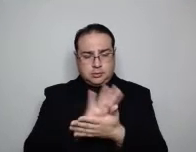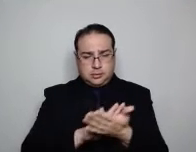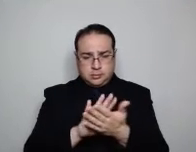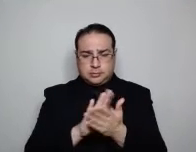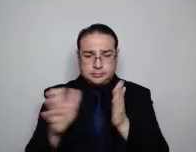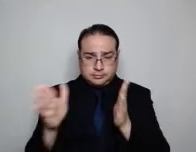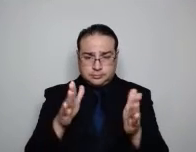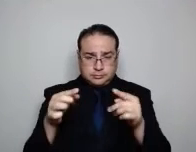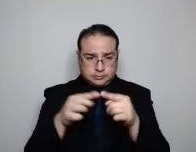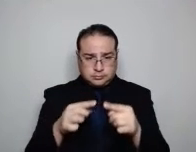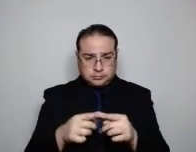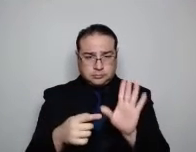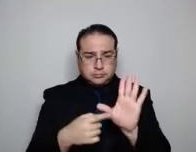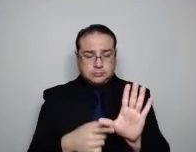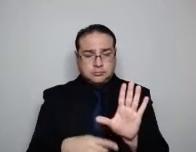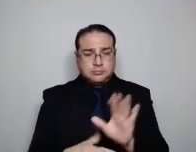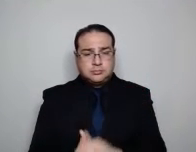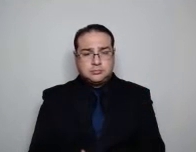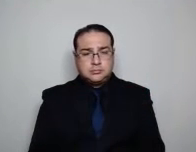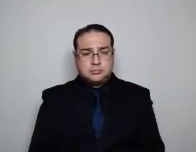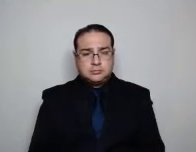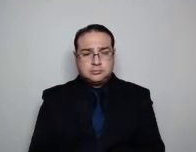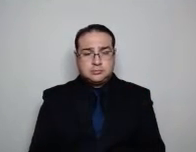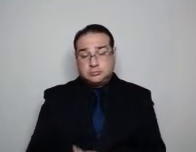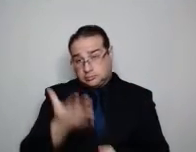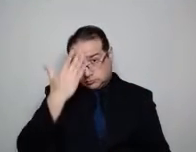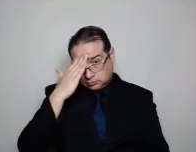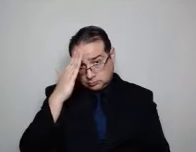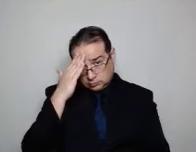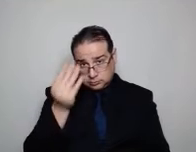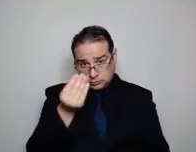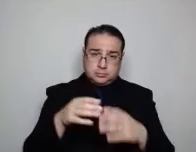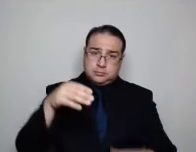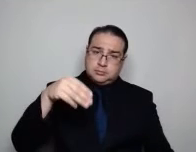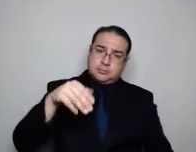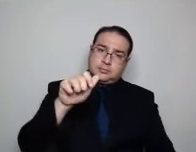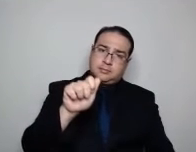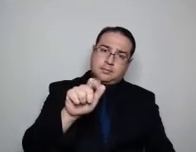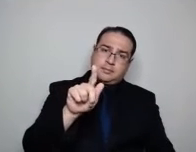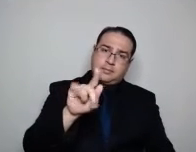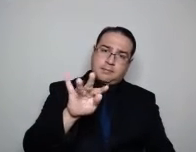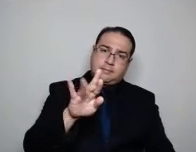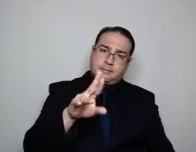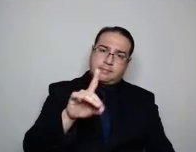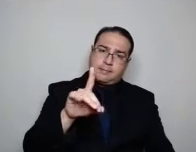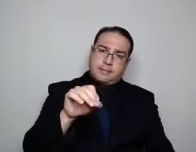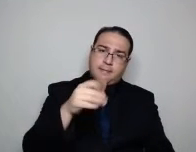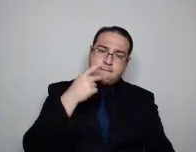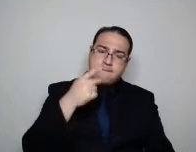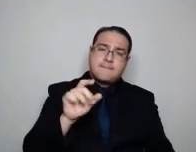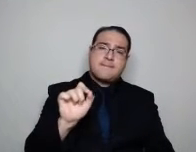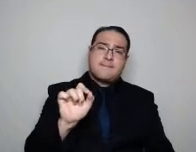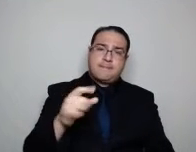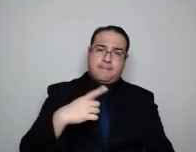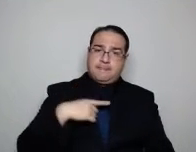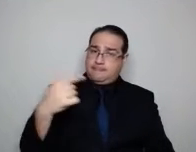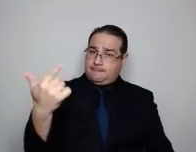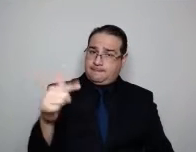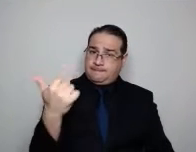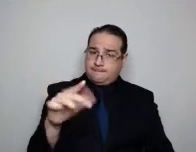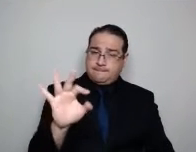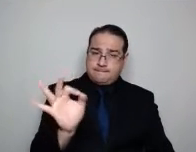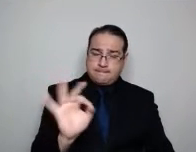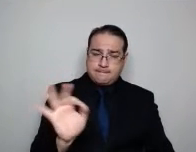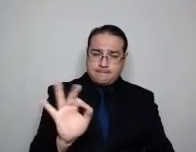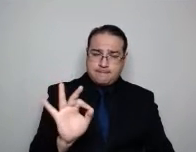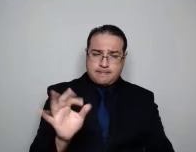magistrado ao dizer que, sendo inexistente a apresentação dos embargos ou sendo ele feito